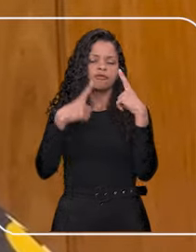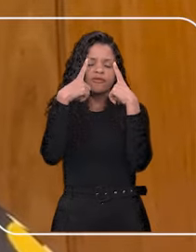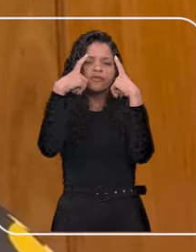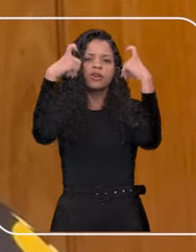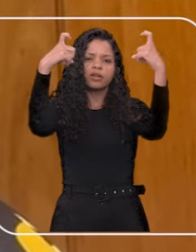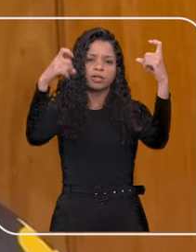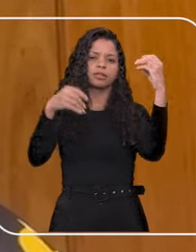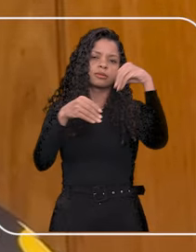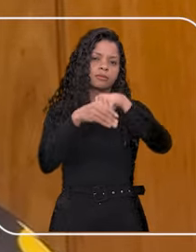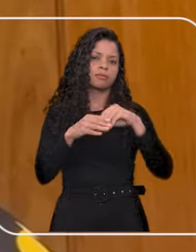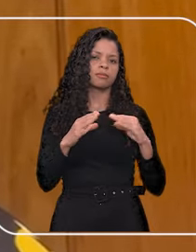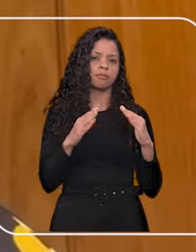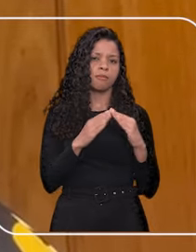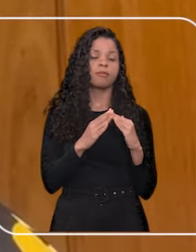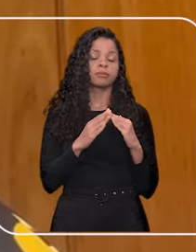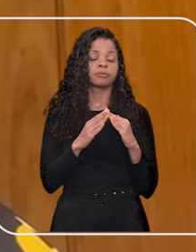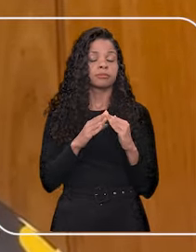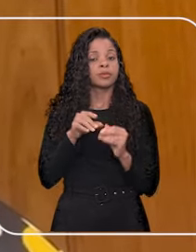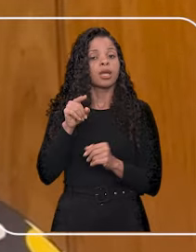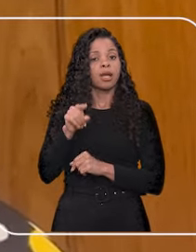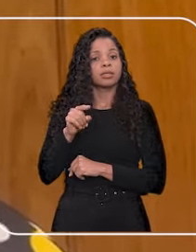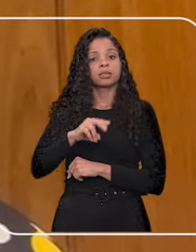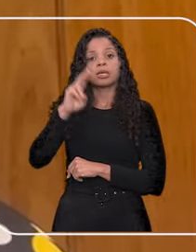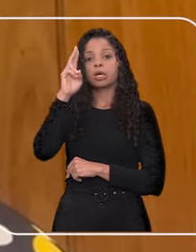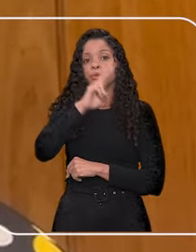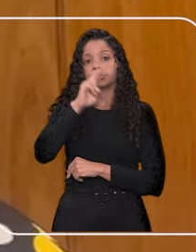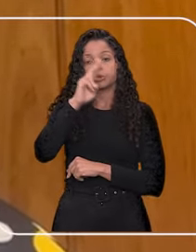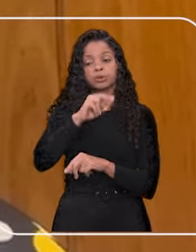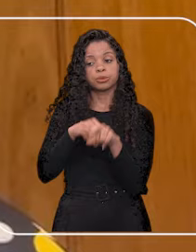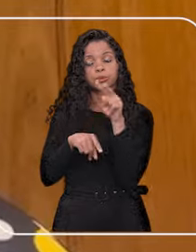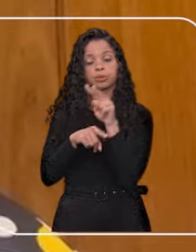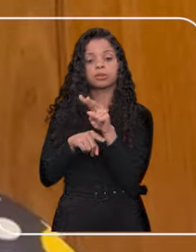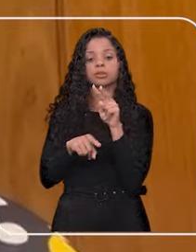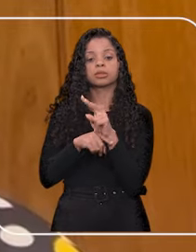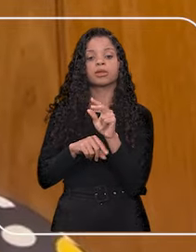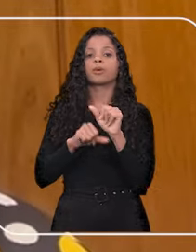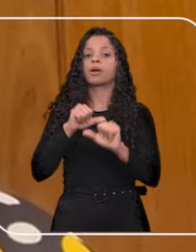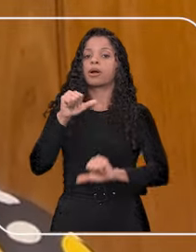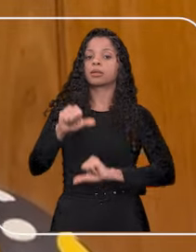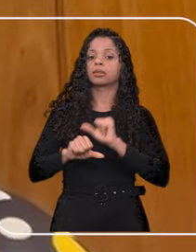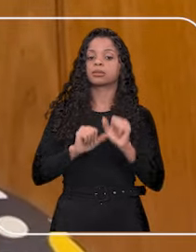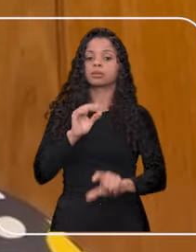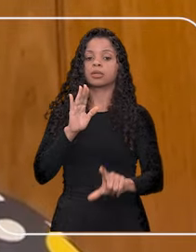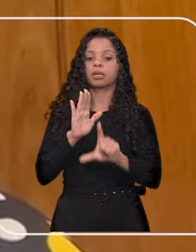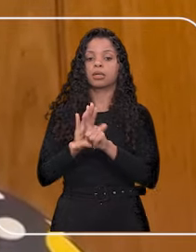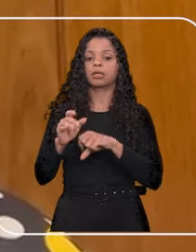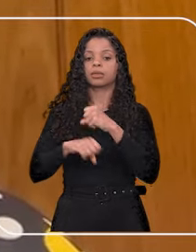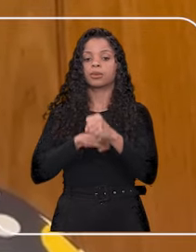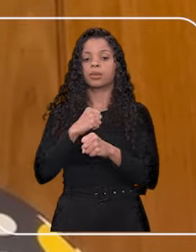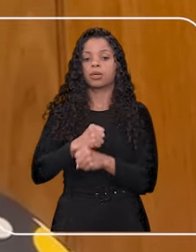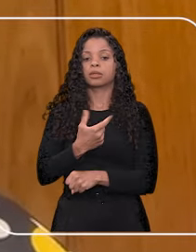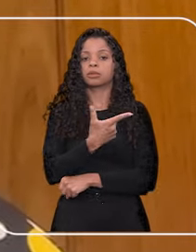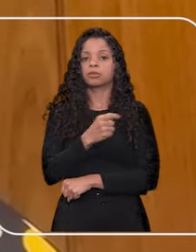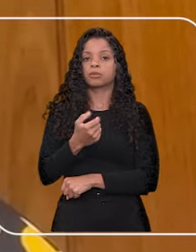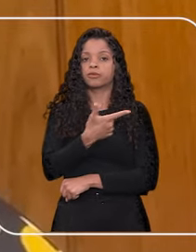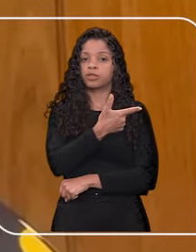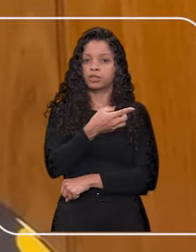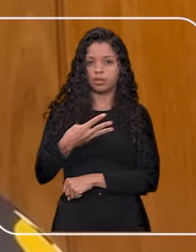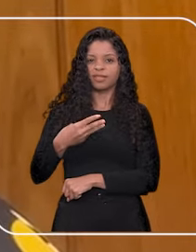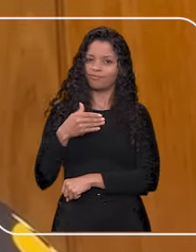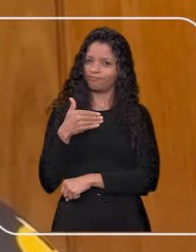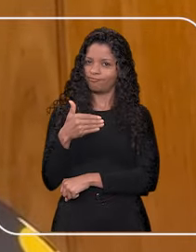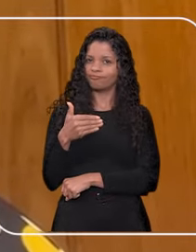medidas protetivas de urgência elas atualmente por uma alteração da lei do ano de 2023 bastante